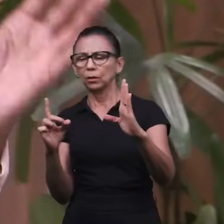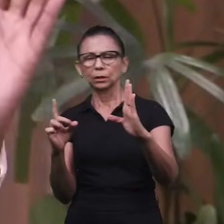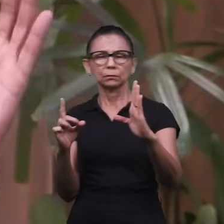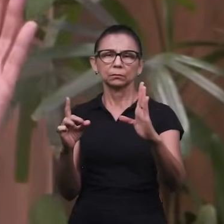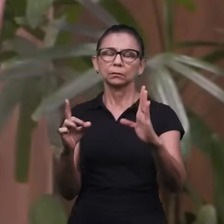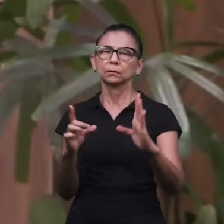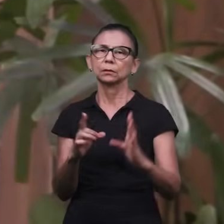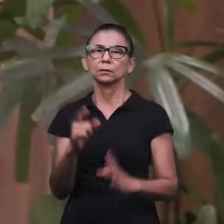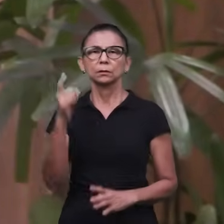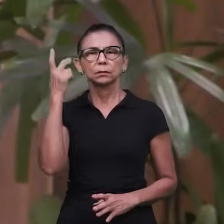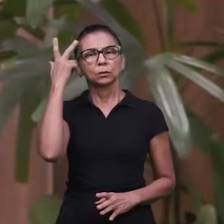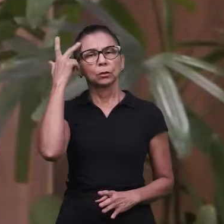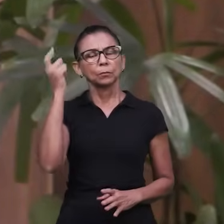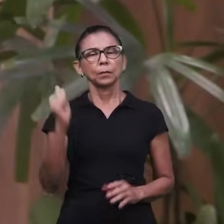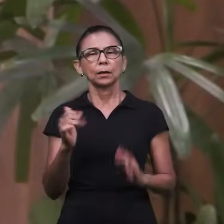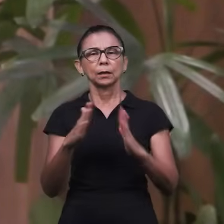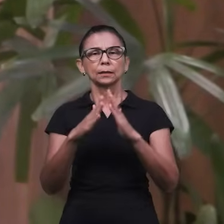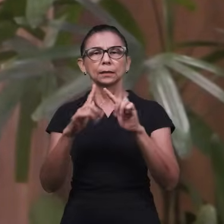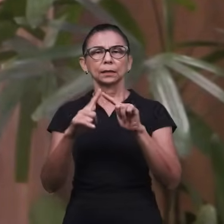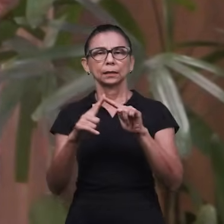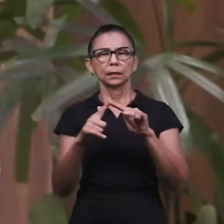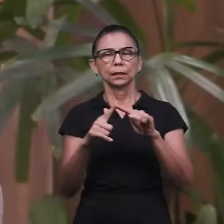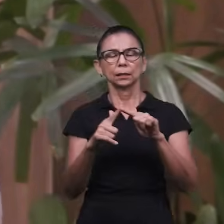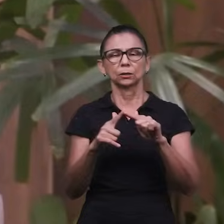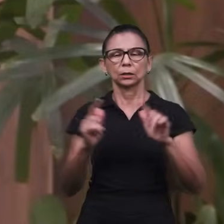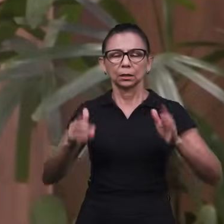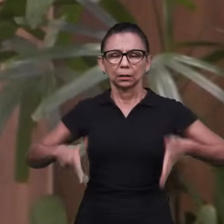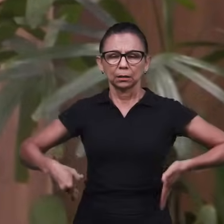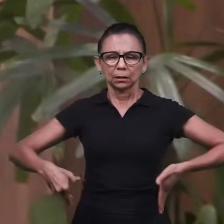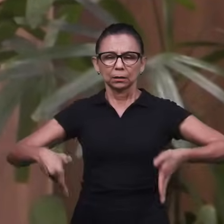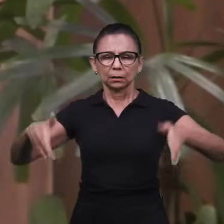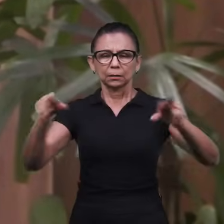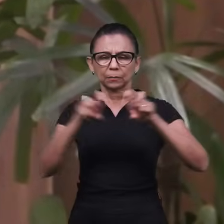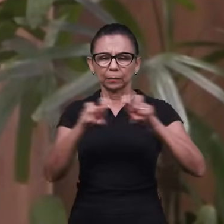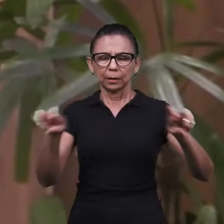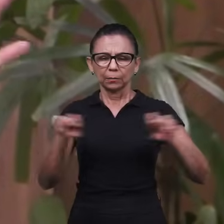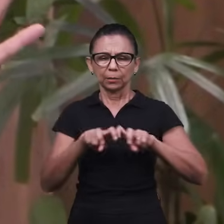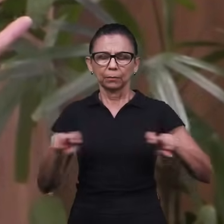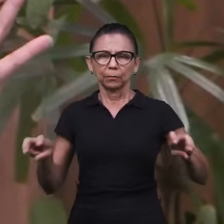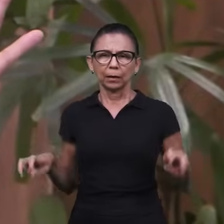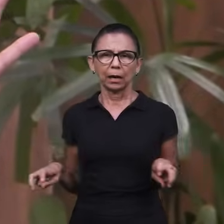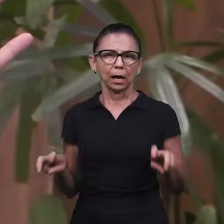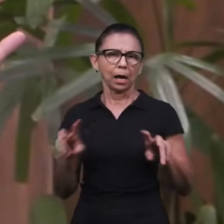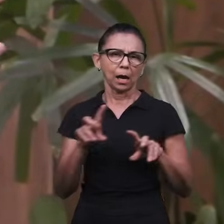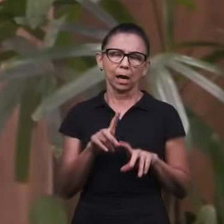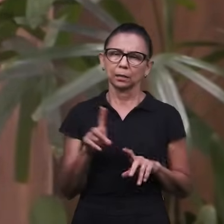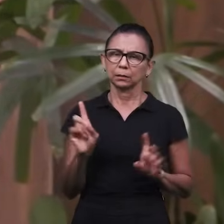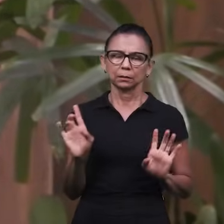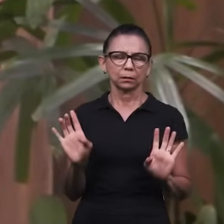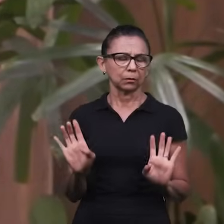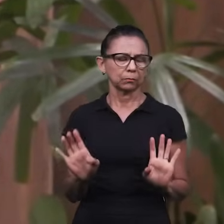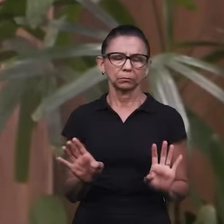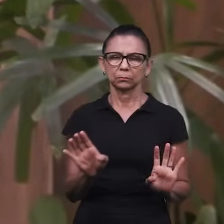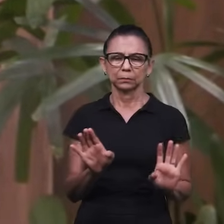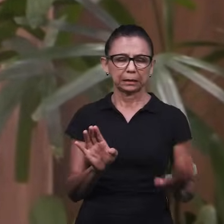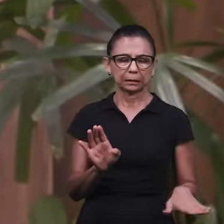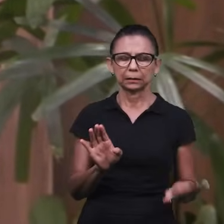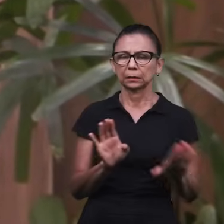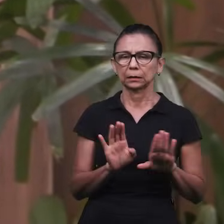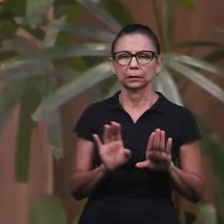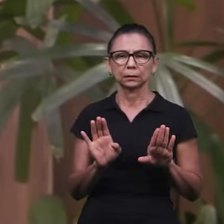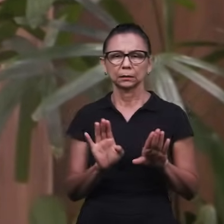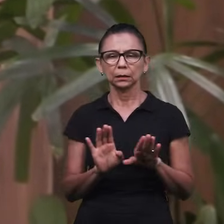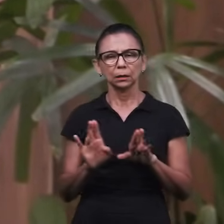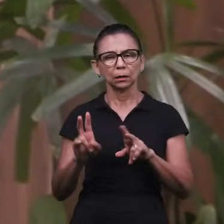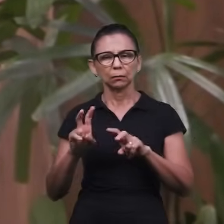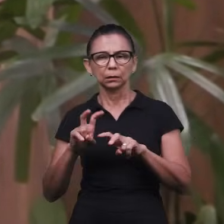frequente ver, todo mundo está sentado em direção ao púlpito, aquela criança vai estar em diagonal, muito frequentemente ela não vai estar assim, com